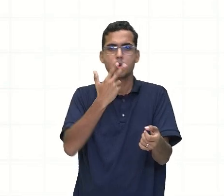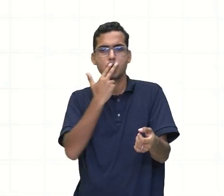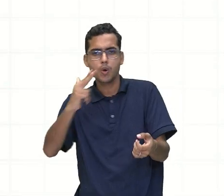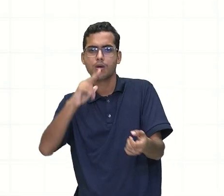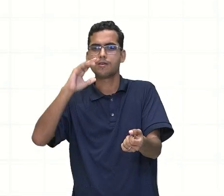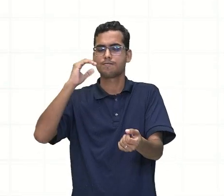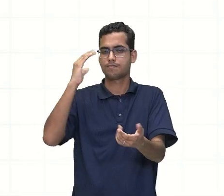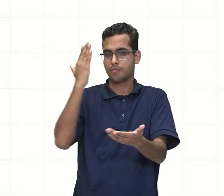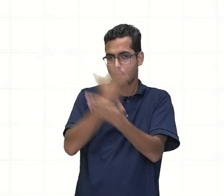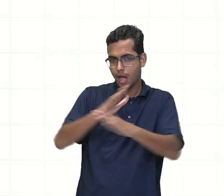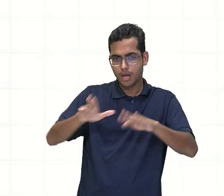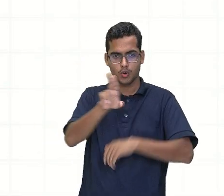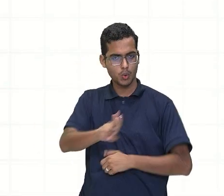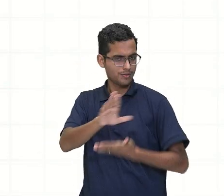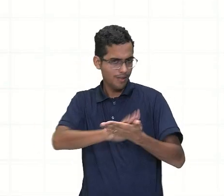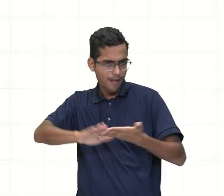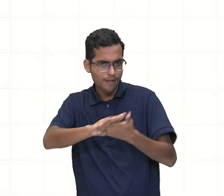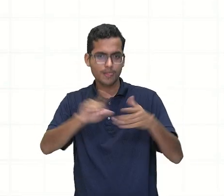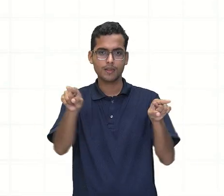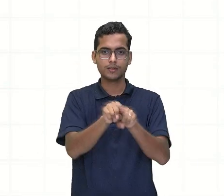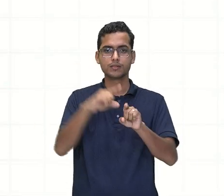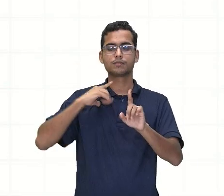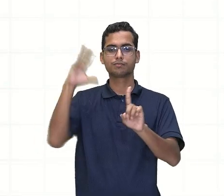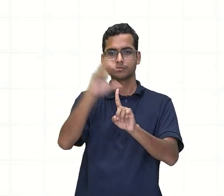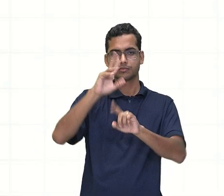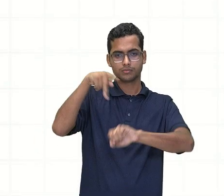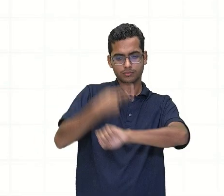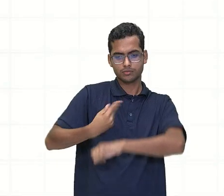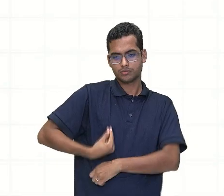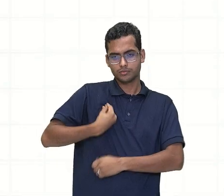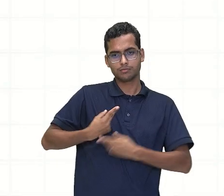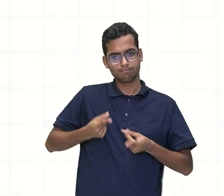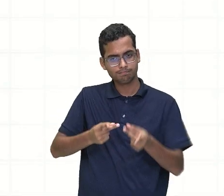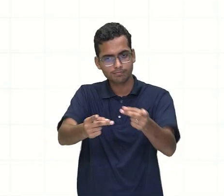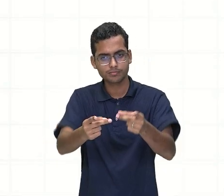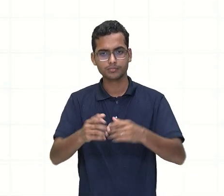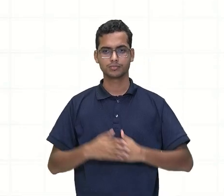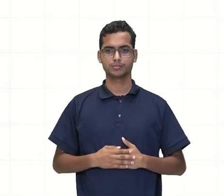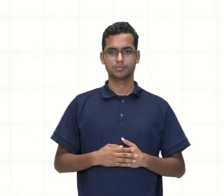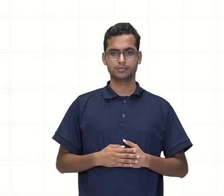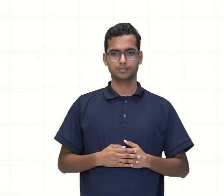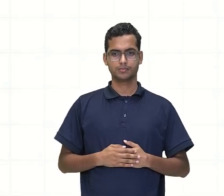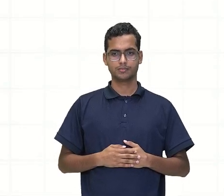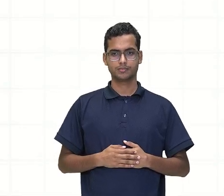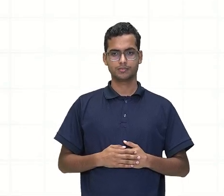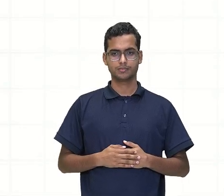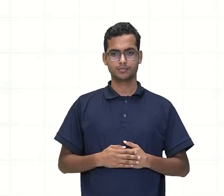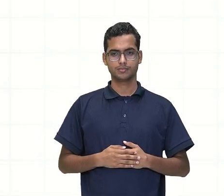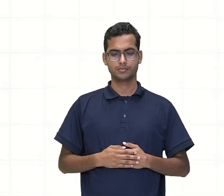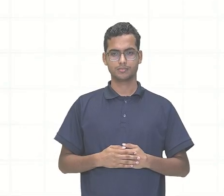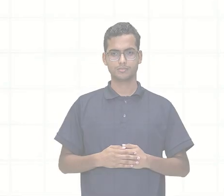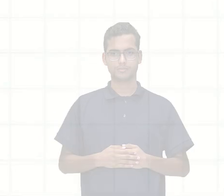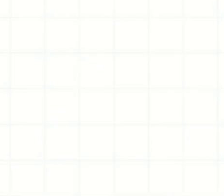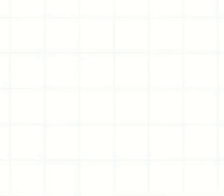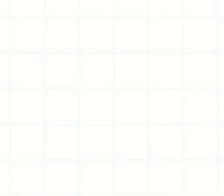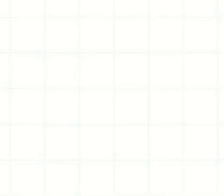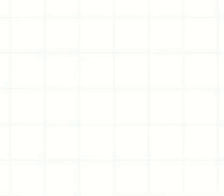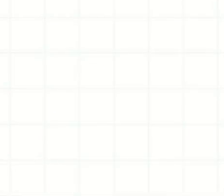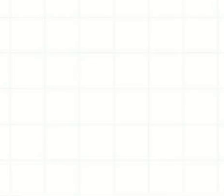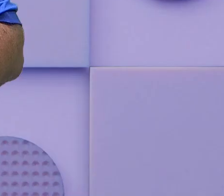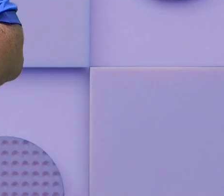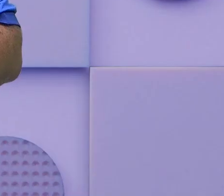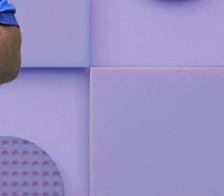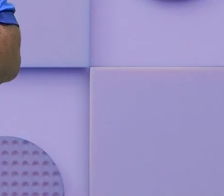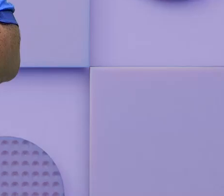E isso reflete diretamente na longevidade dos seus membros, né? Eu vou dar um outro exemplo bem interessante, né? Aqui